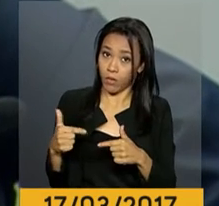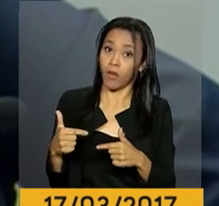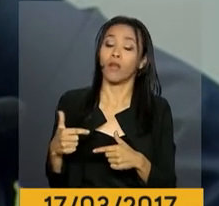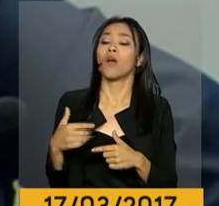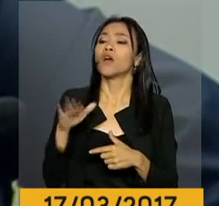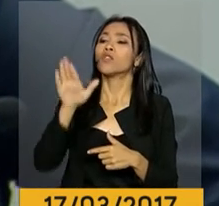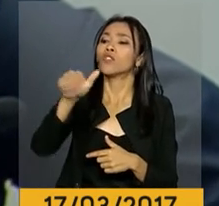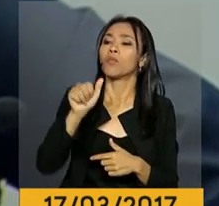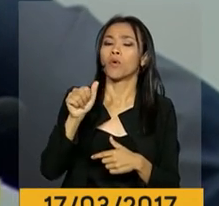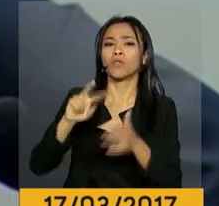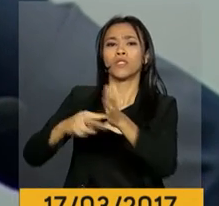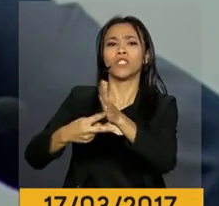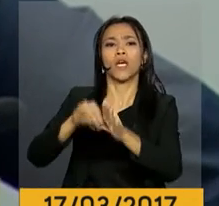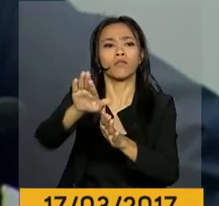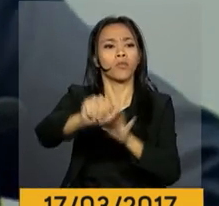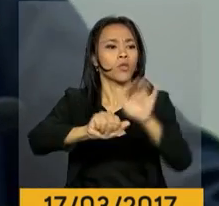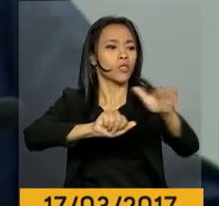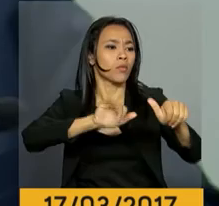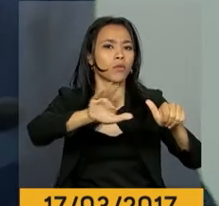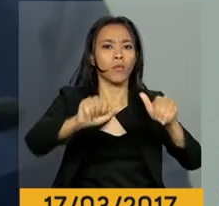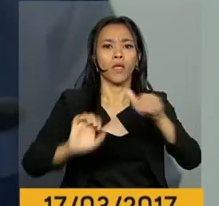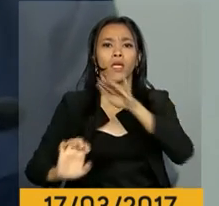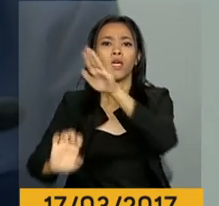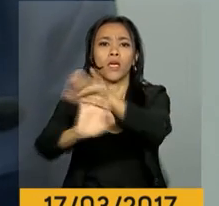centrais sindicais, com os empresários,